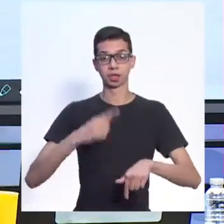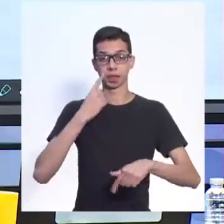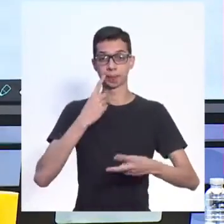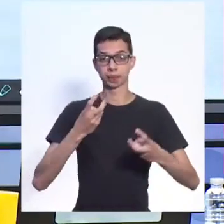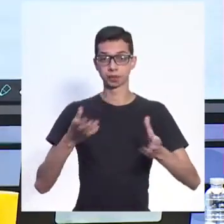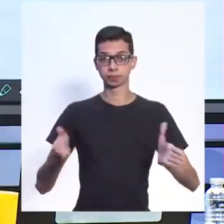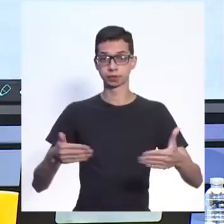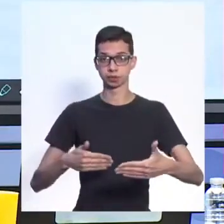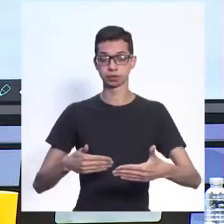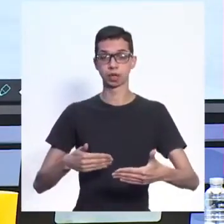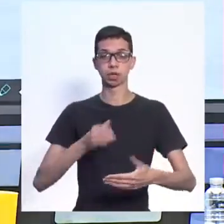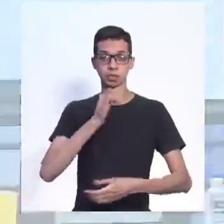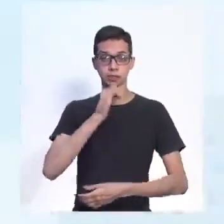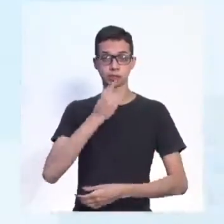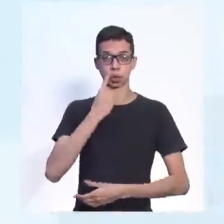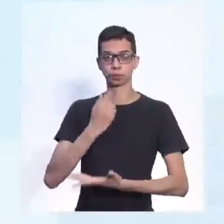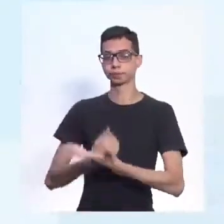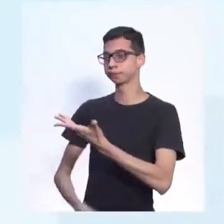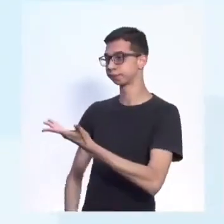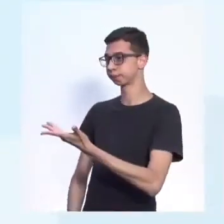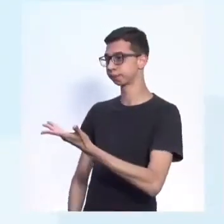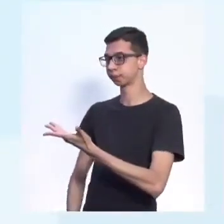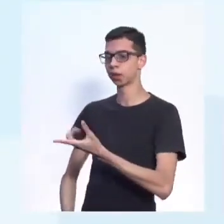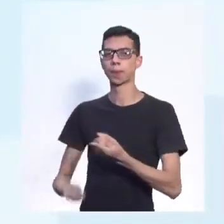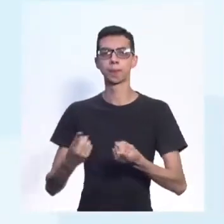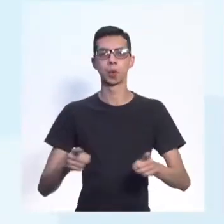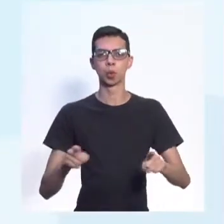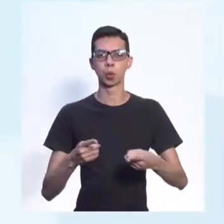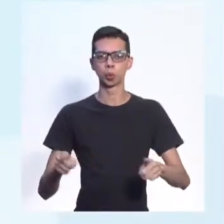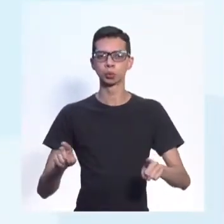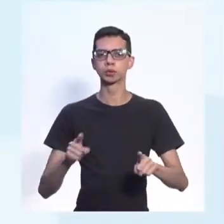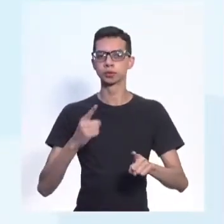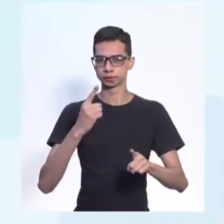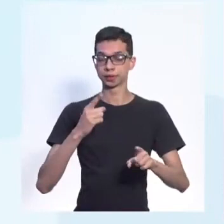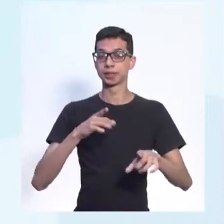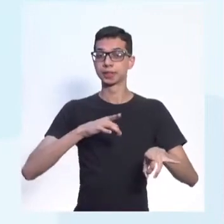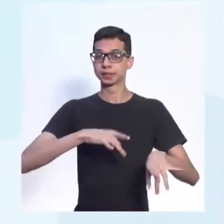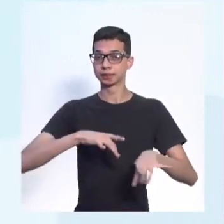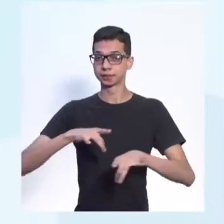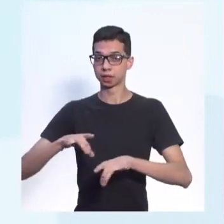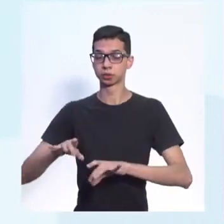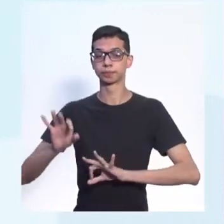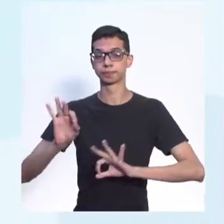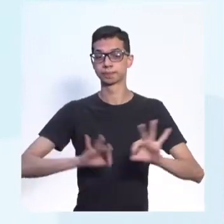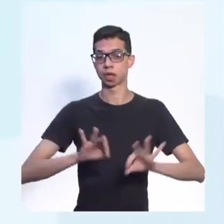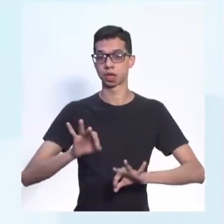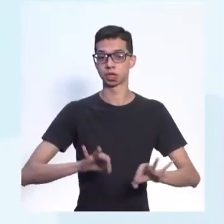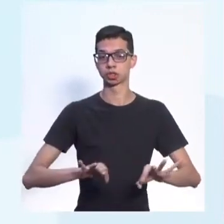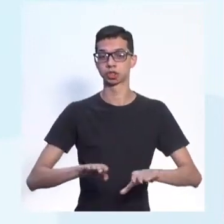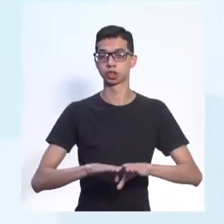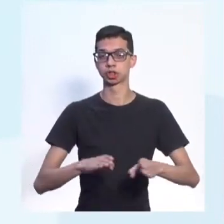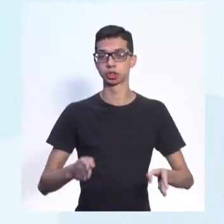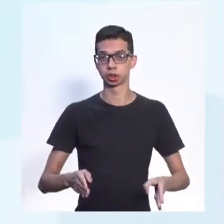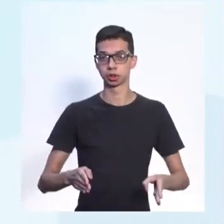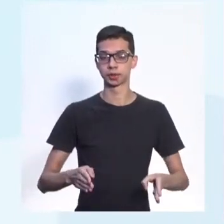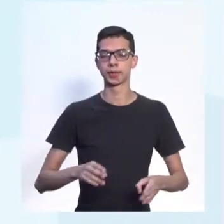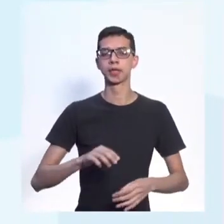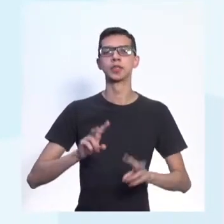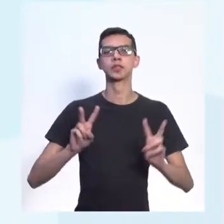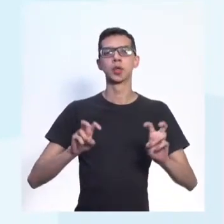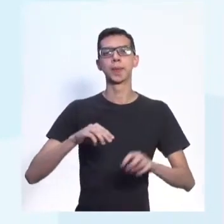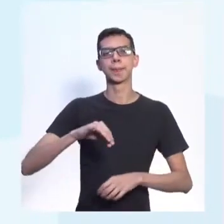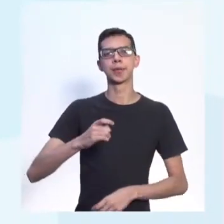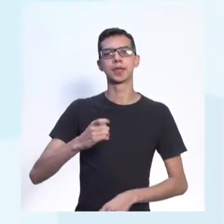de produção musical, tá? Com certeza um técnico de som vai mexer em todas essas mesas aí, na hora justamente de mixagem e